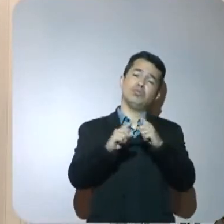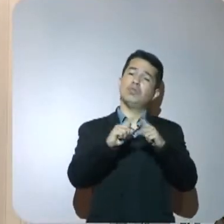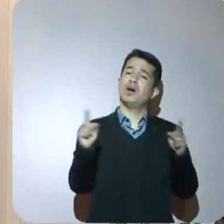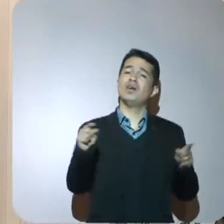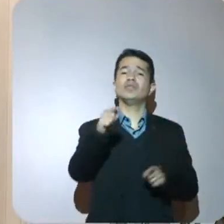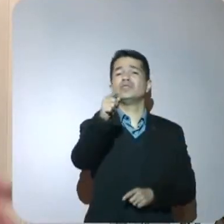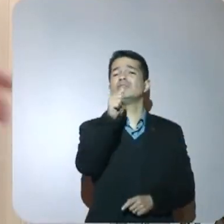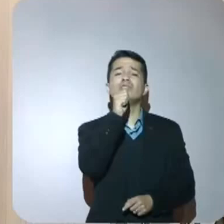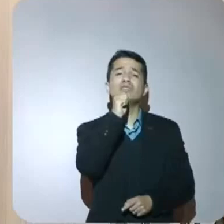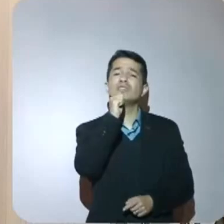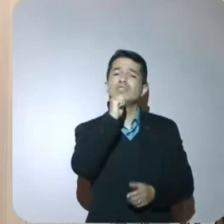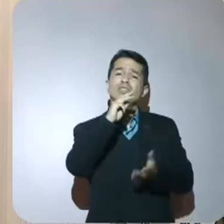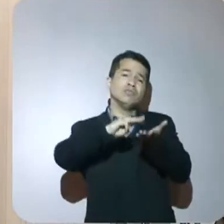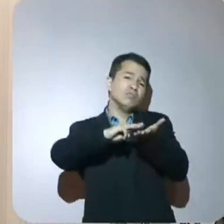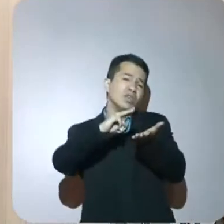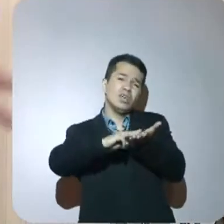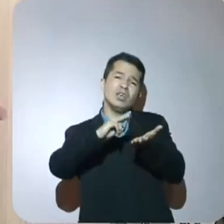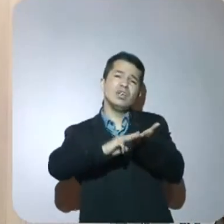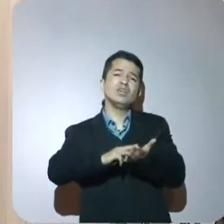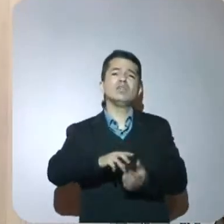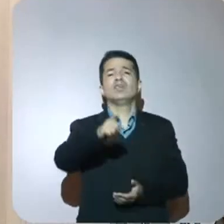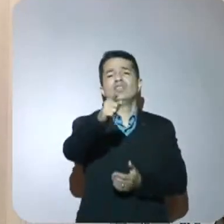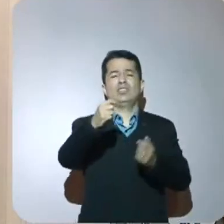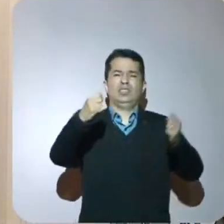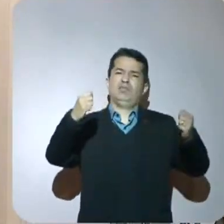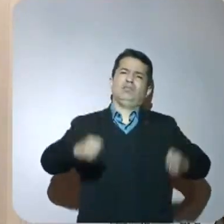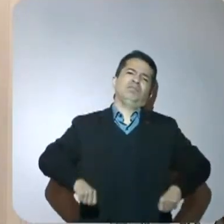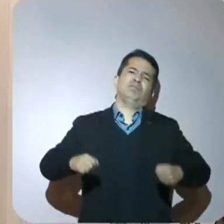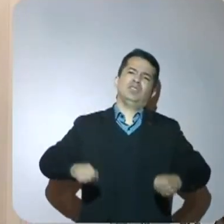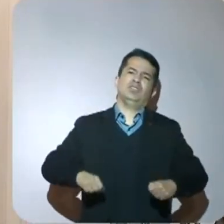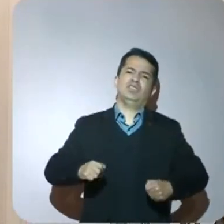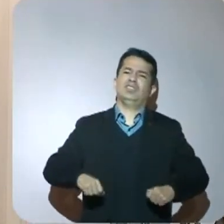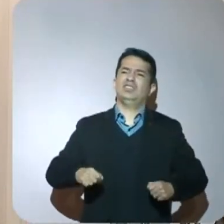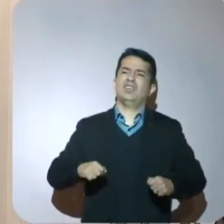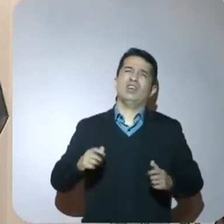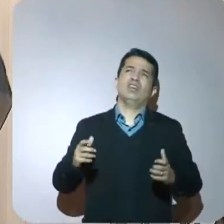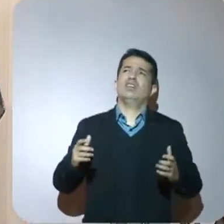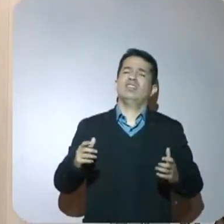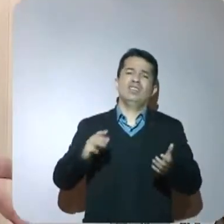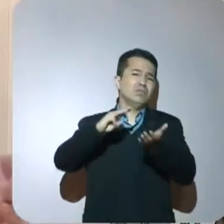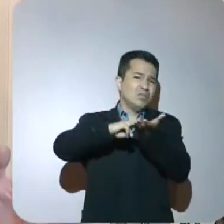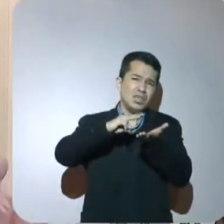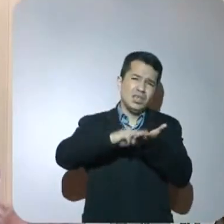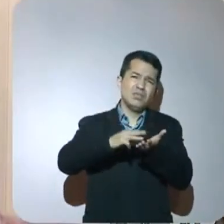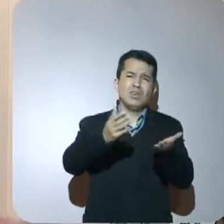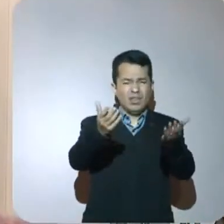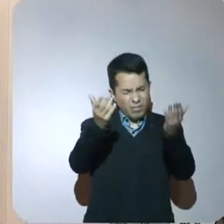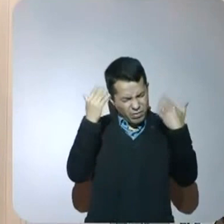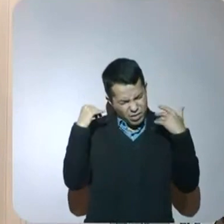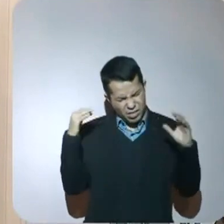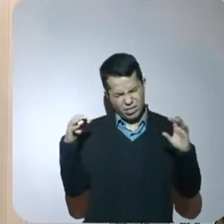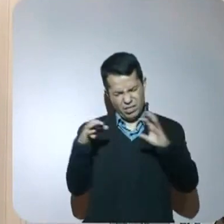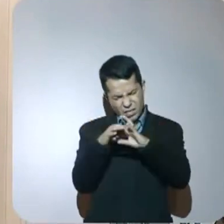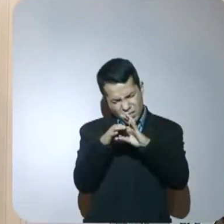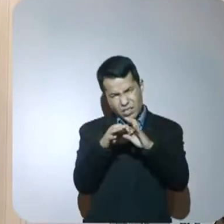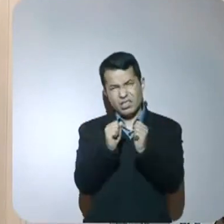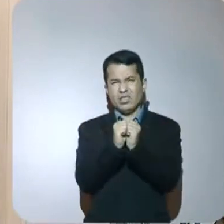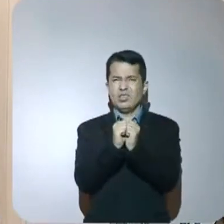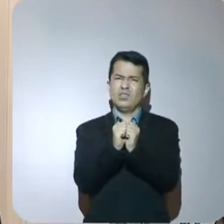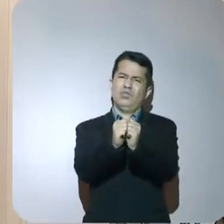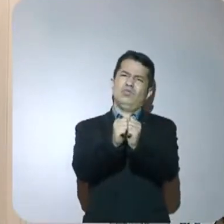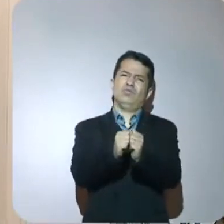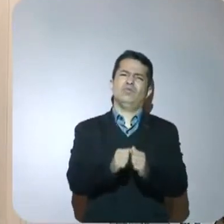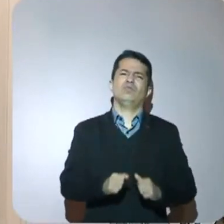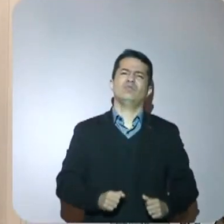da igreja. Você precisa fazer parte desse corpo, não dá para ser um agregado. Tem que ser parte do corpo. Então pede a